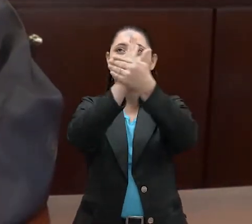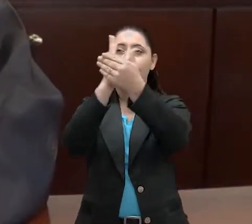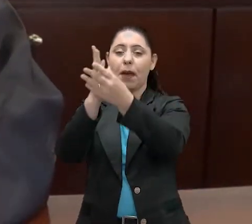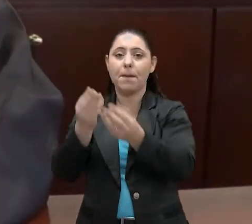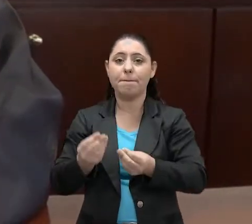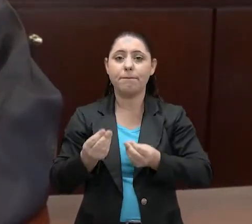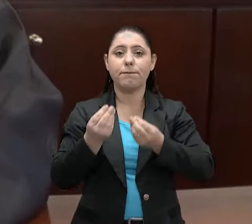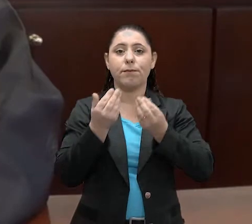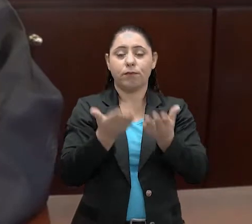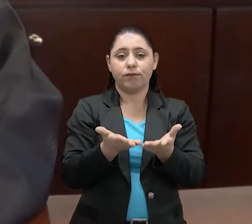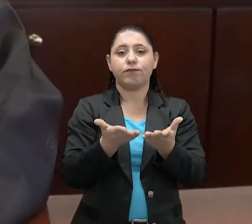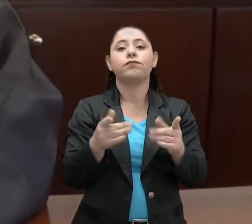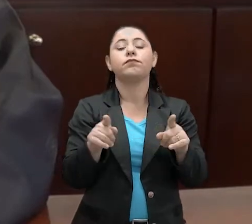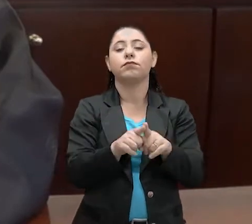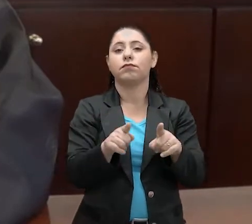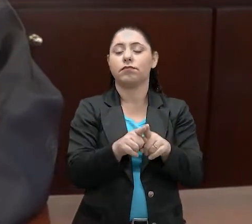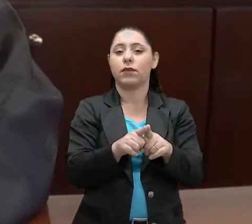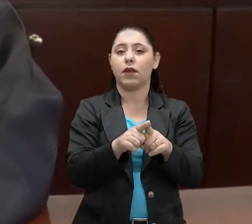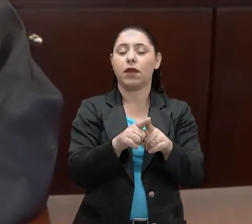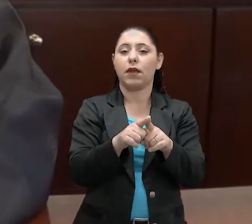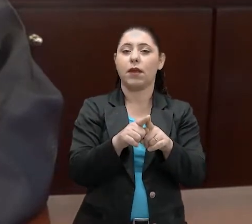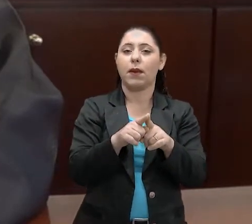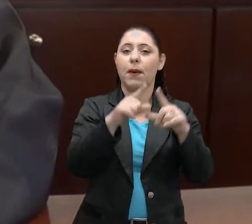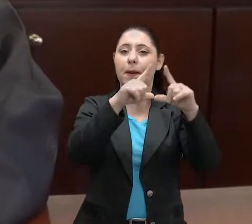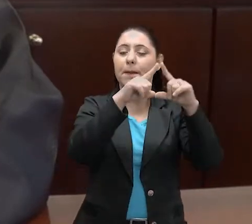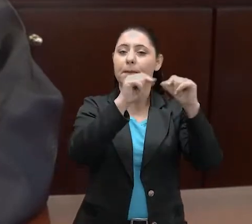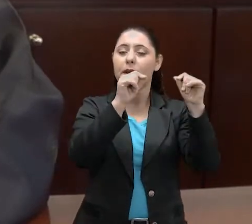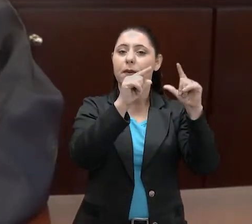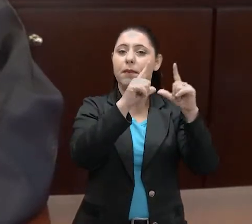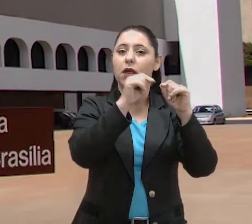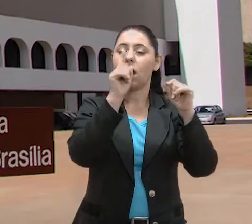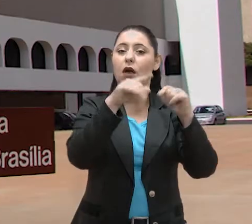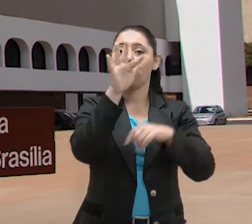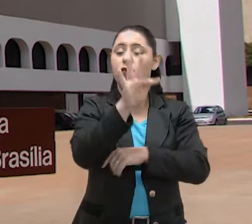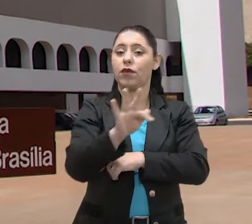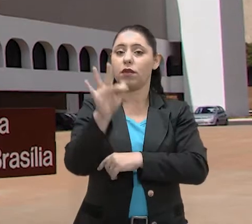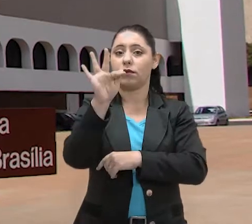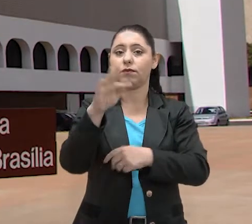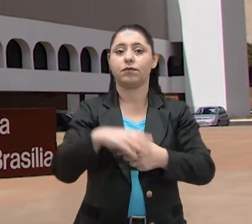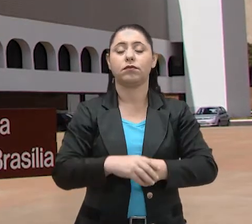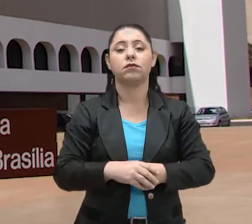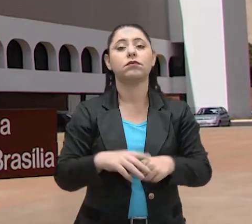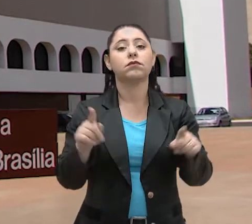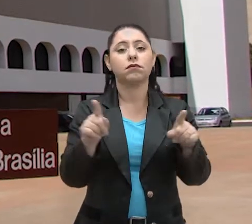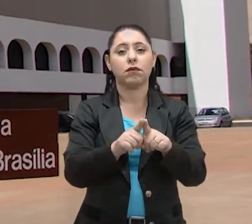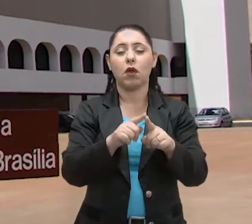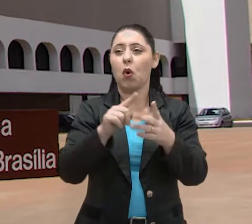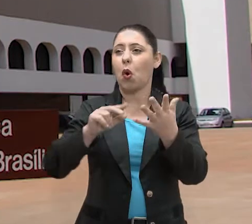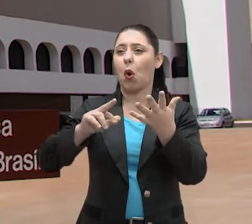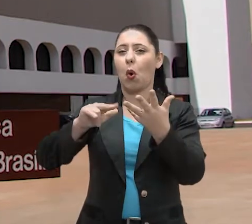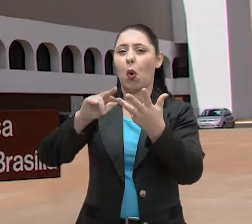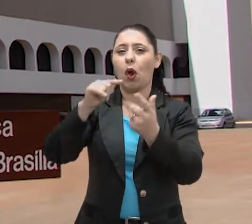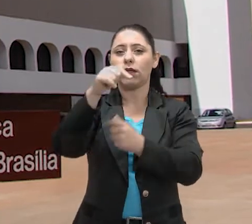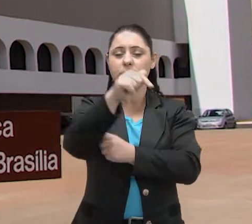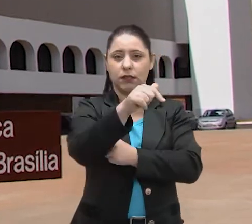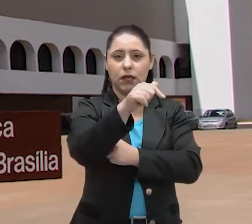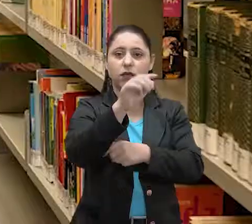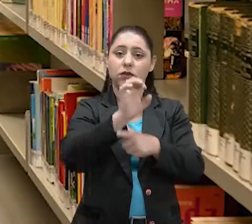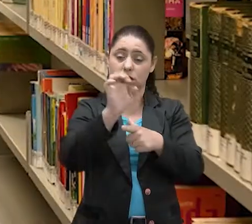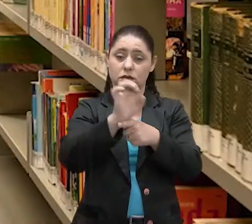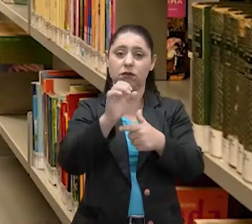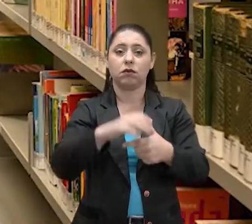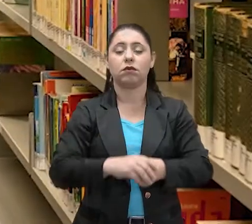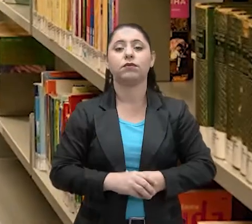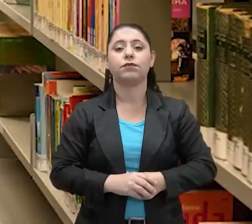para as quais fizemos a doação, a de Brasília é uma biblioteca federal e as